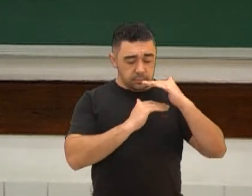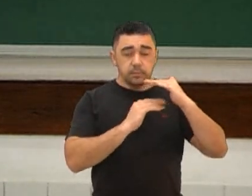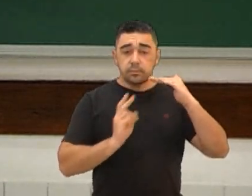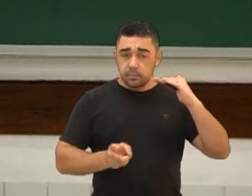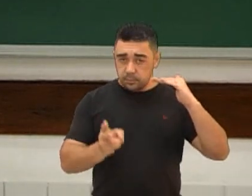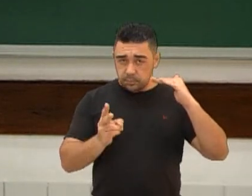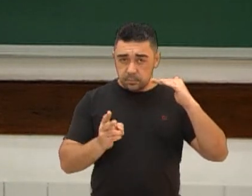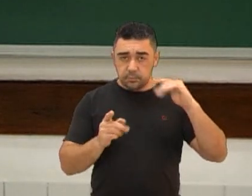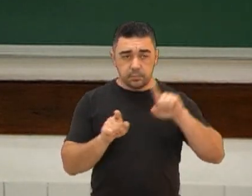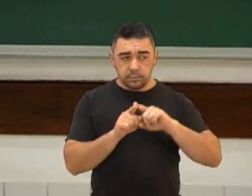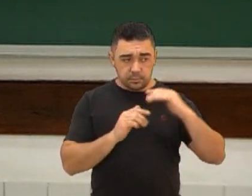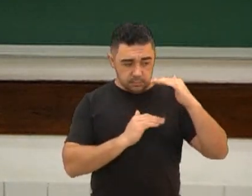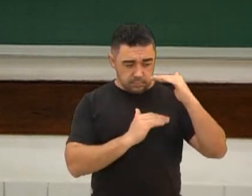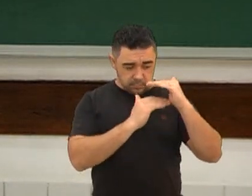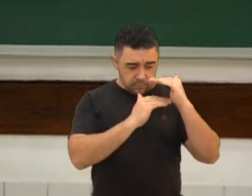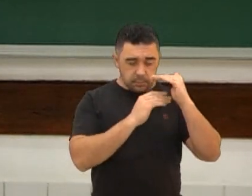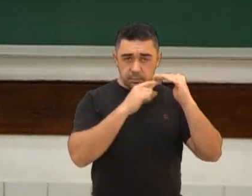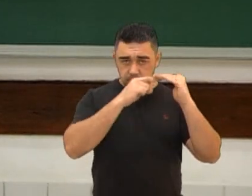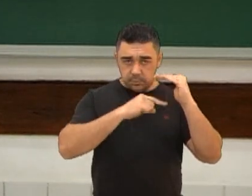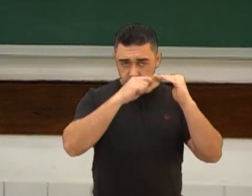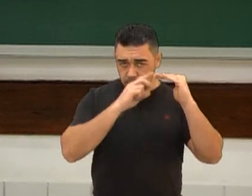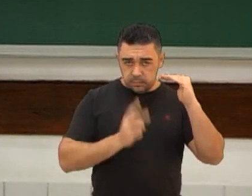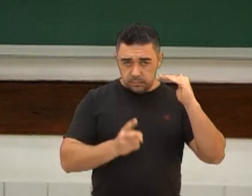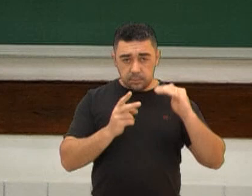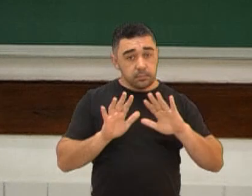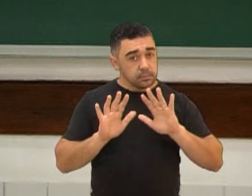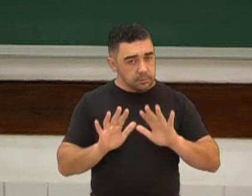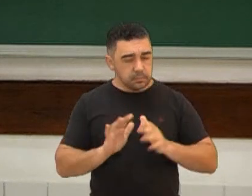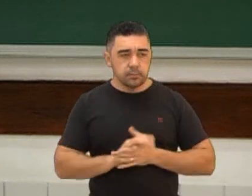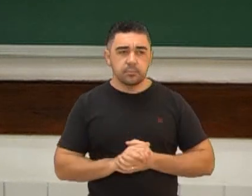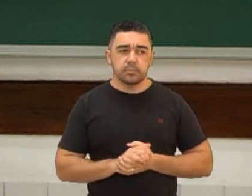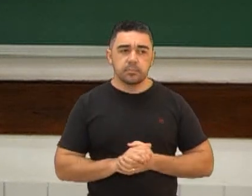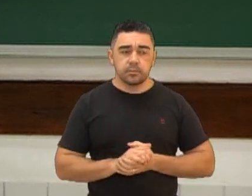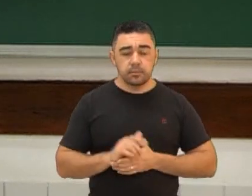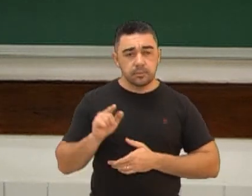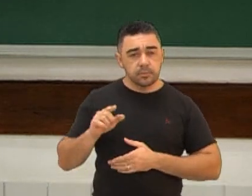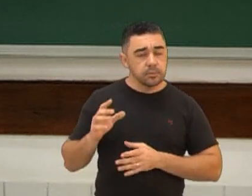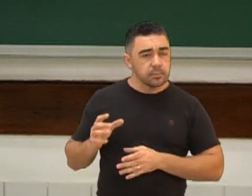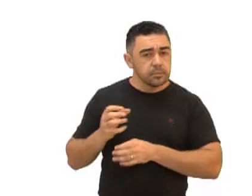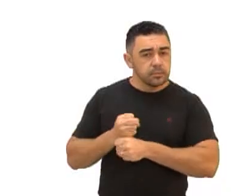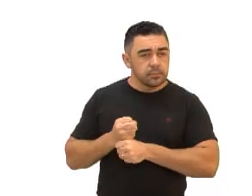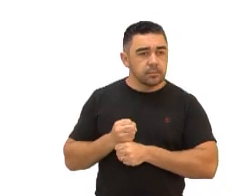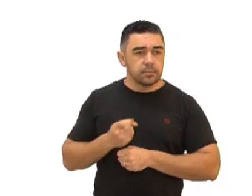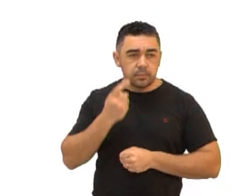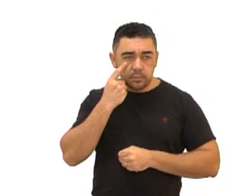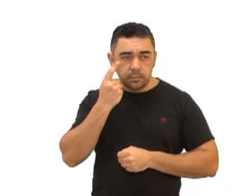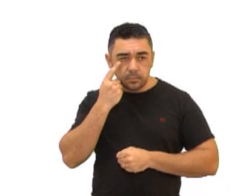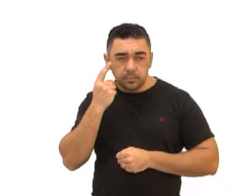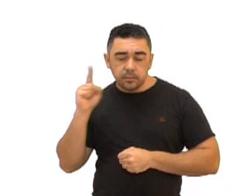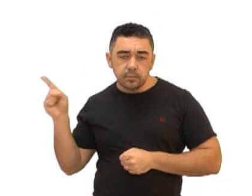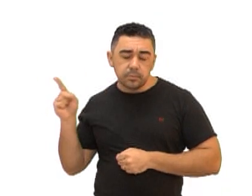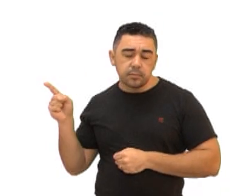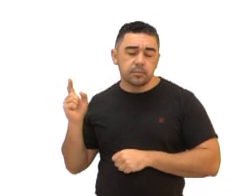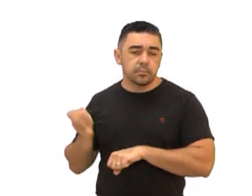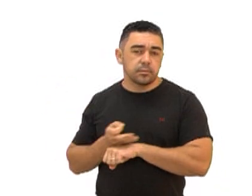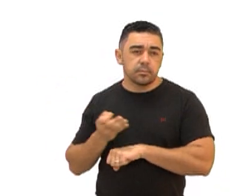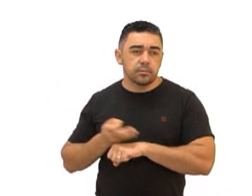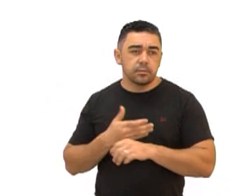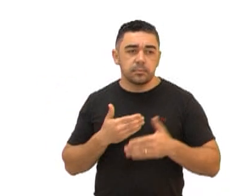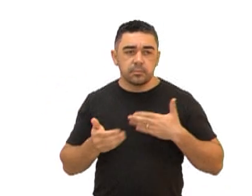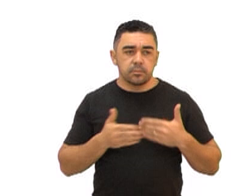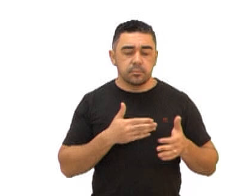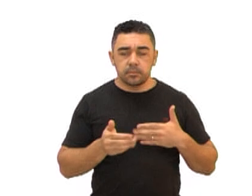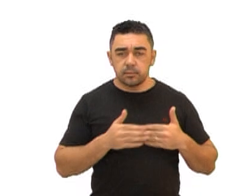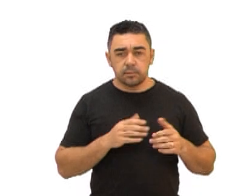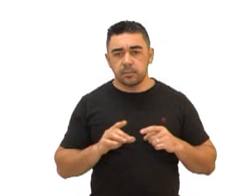e não mexi na distância entre as placas. Portanto, quando eu for calcular a capacitância, não importa para